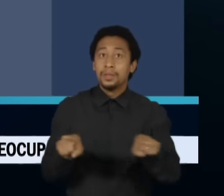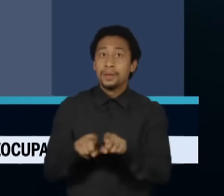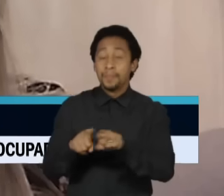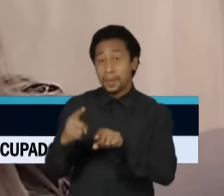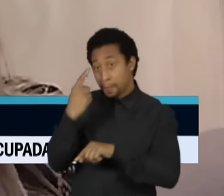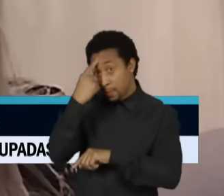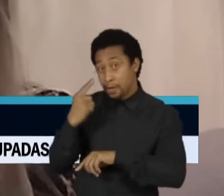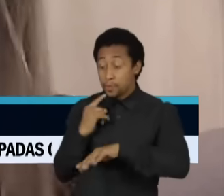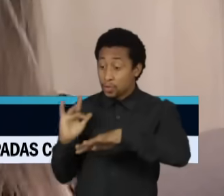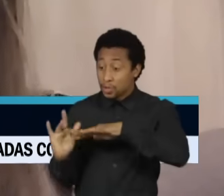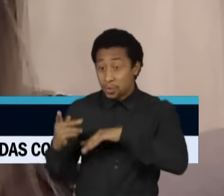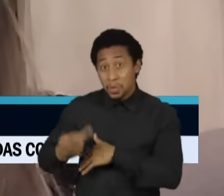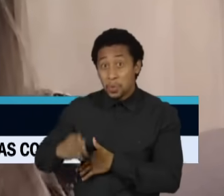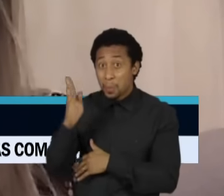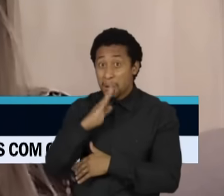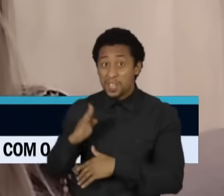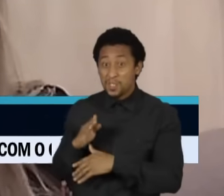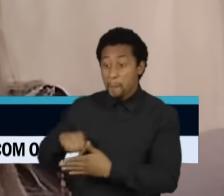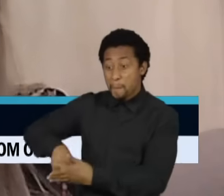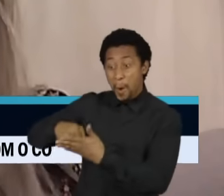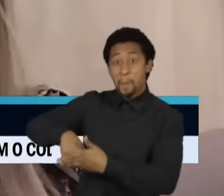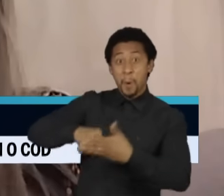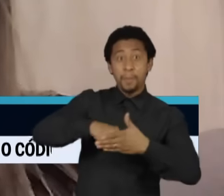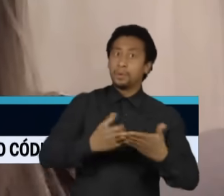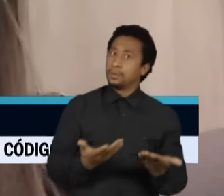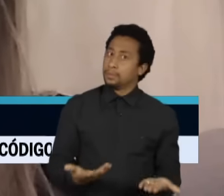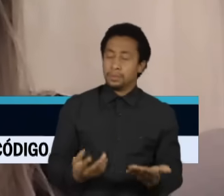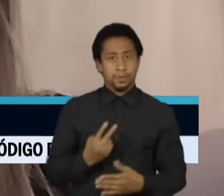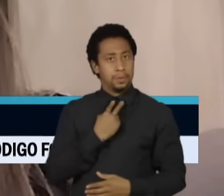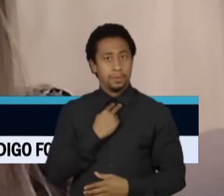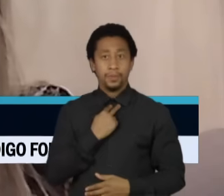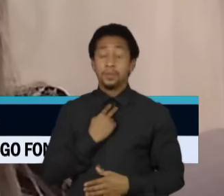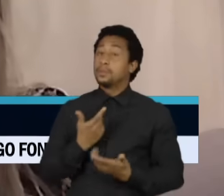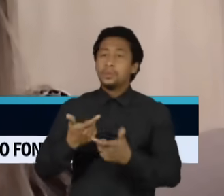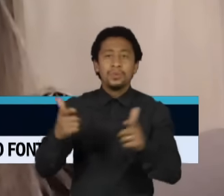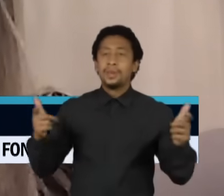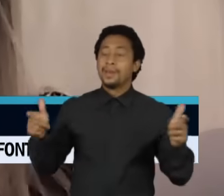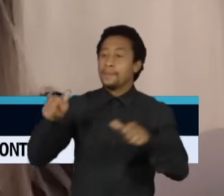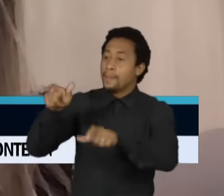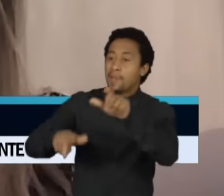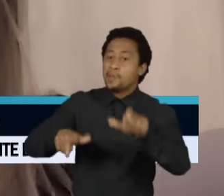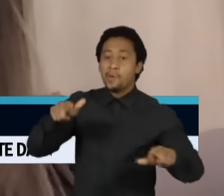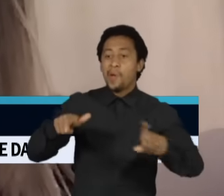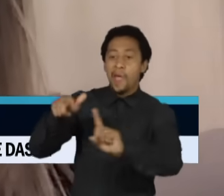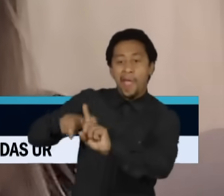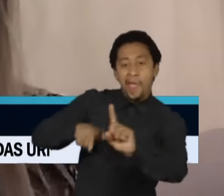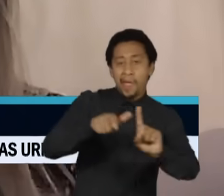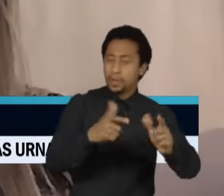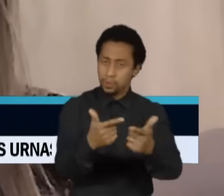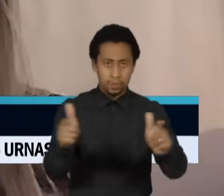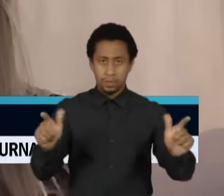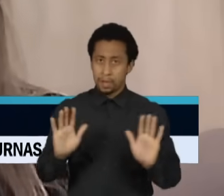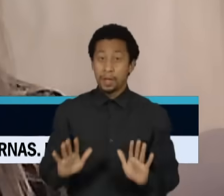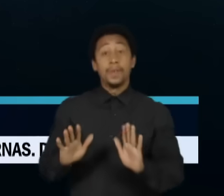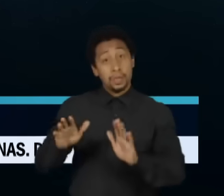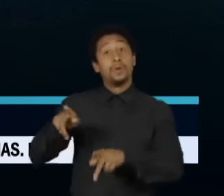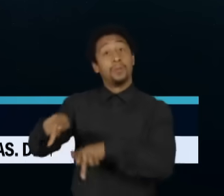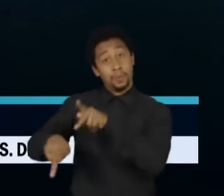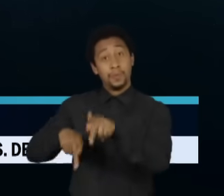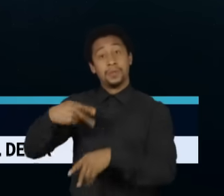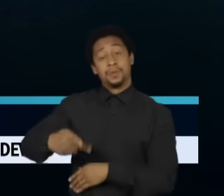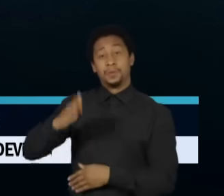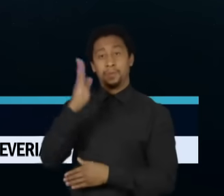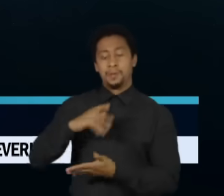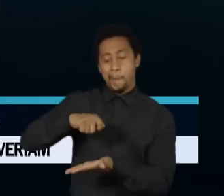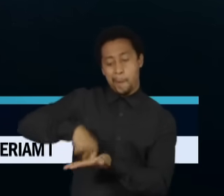brasileiros. Não existem personalidades, não existem pessoas de peso, mas existe o povo brasileiro que tá assinando a carta. E